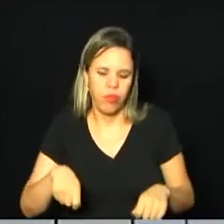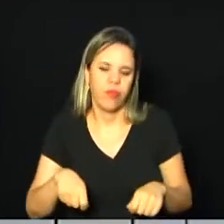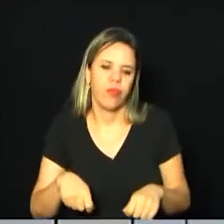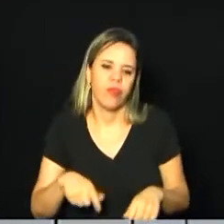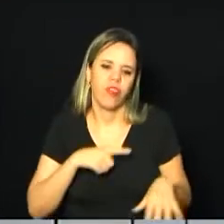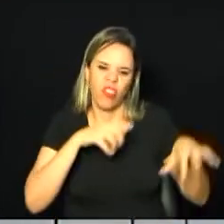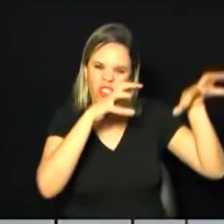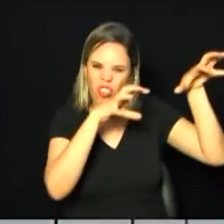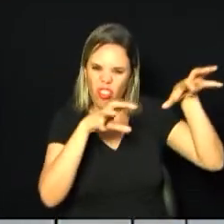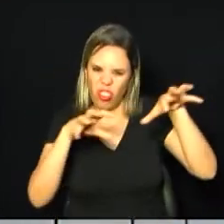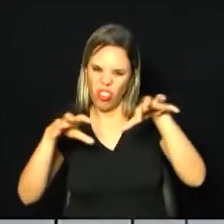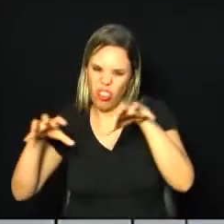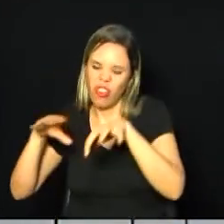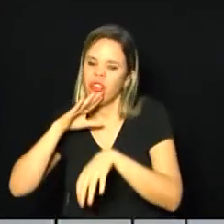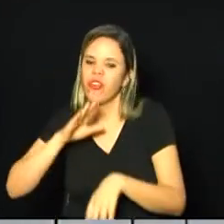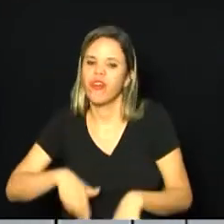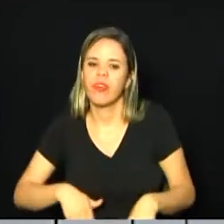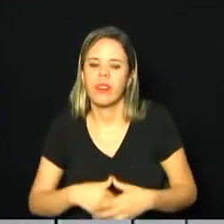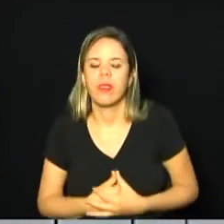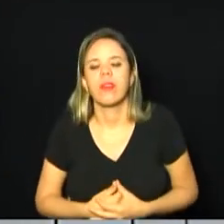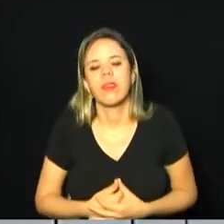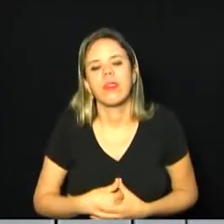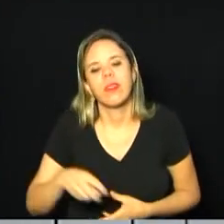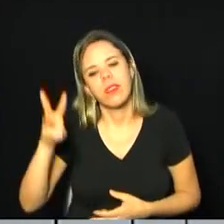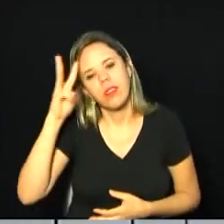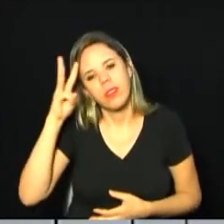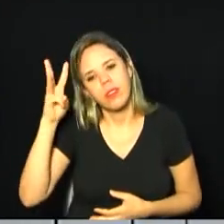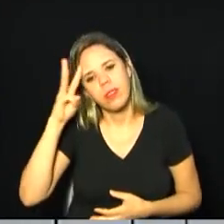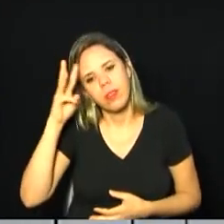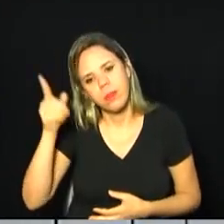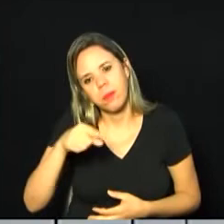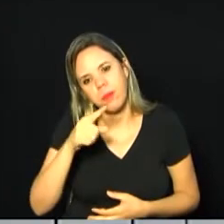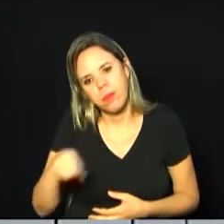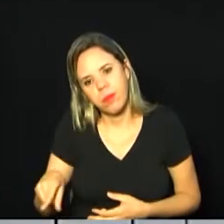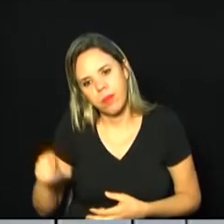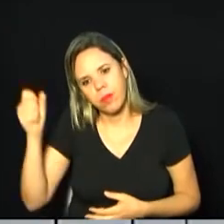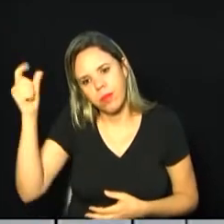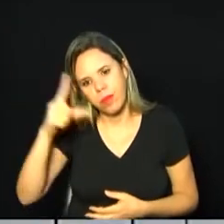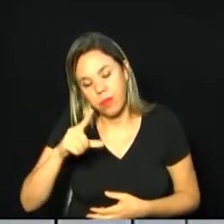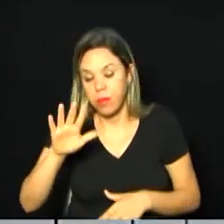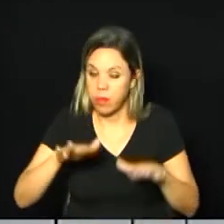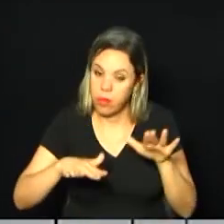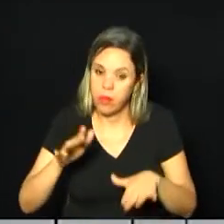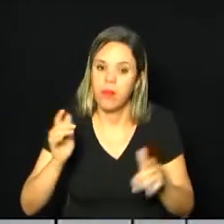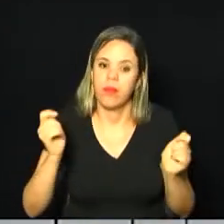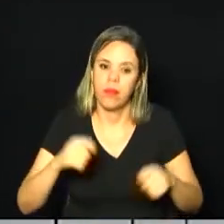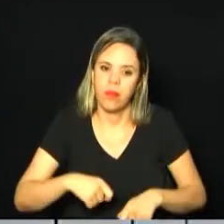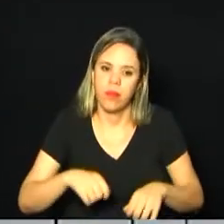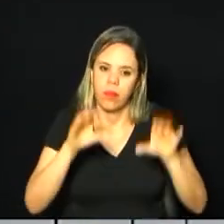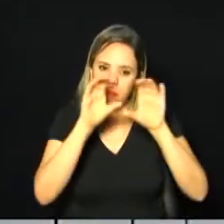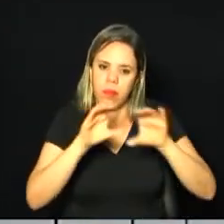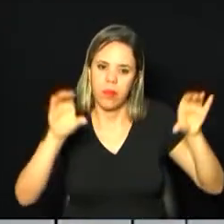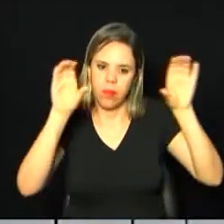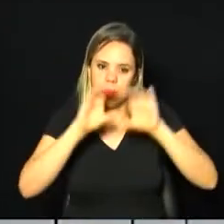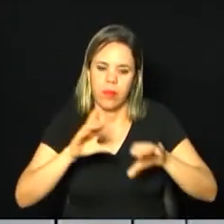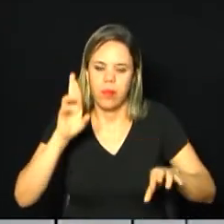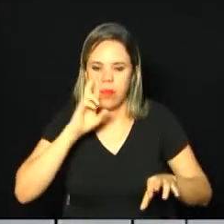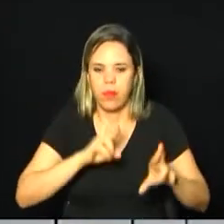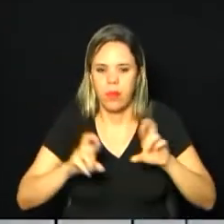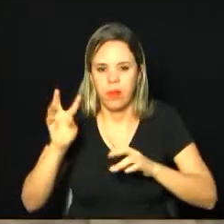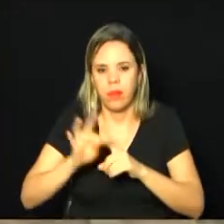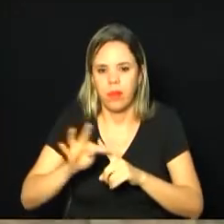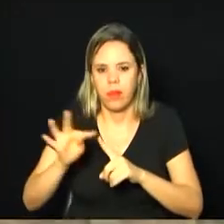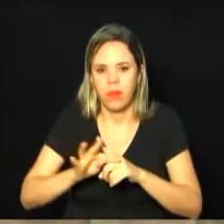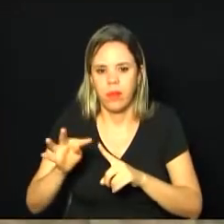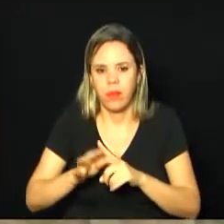com previsão de chuva para tarde e na terça-feira no feriado o sol deve aparecer entre nuvens sobre as